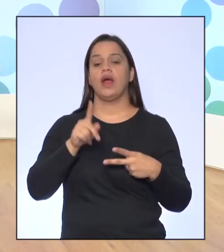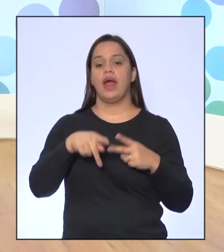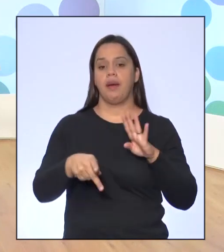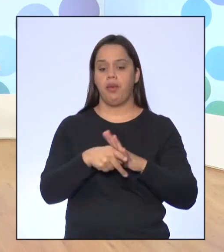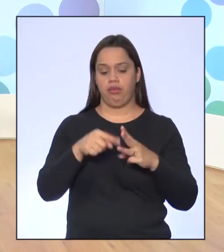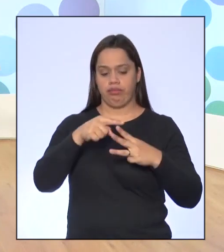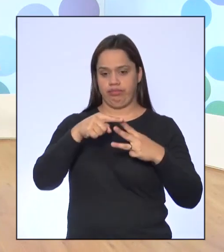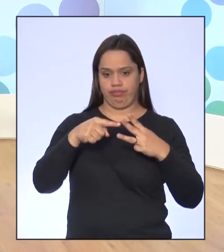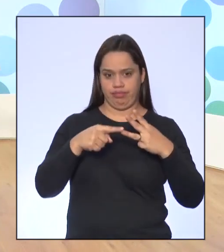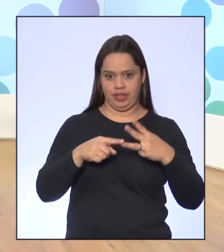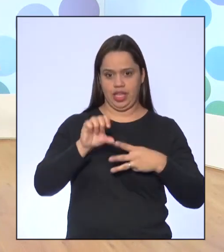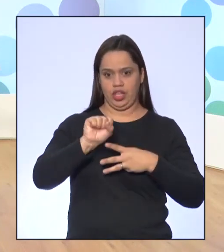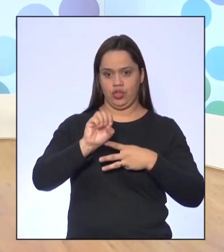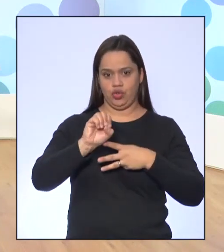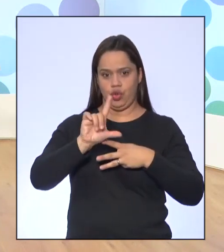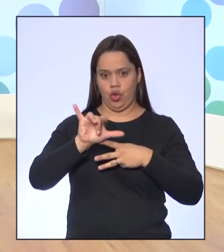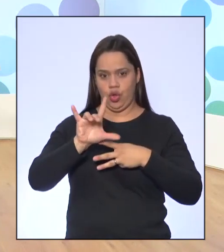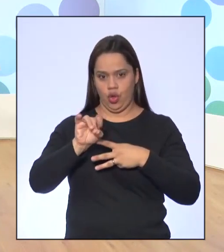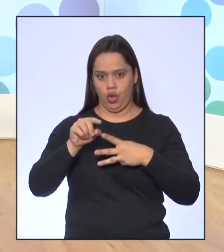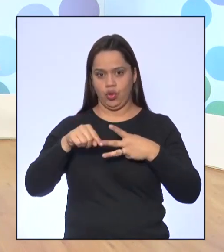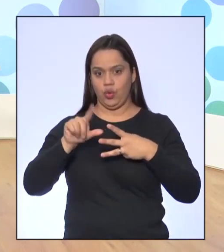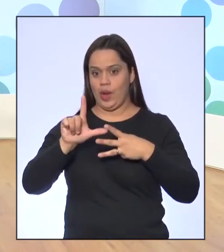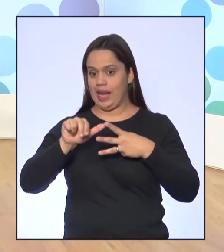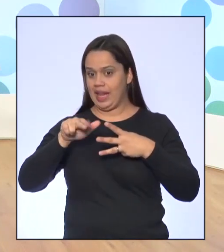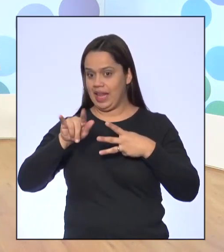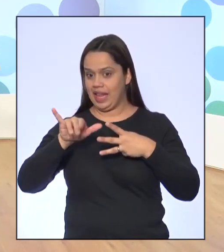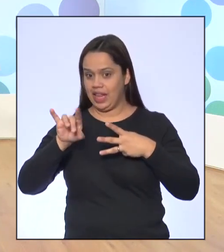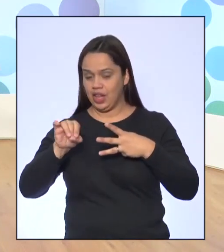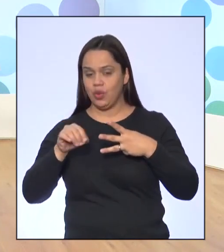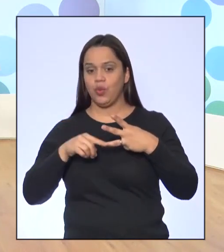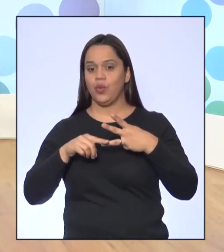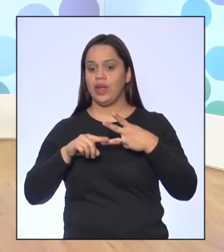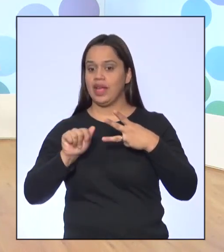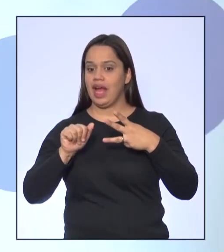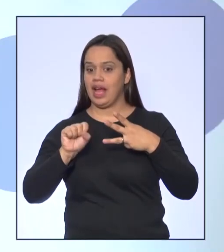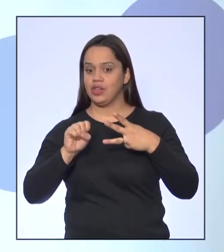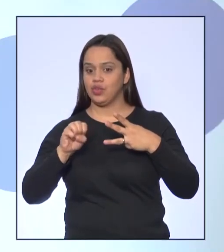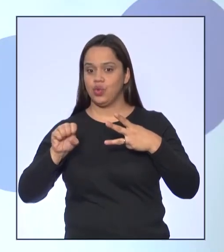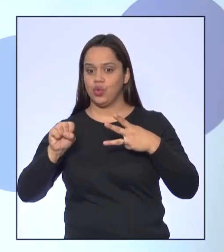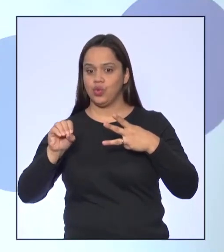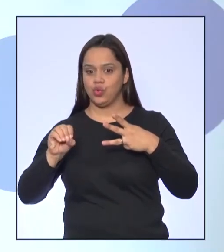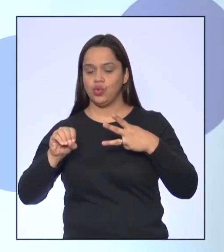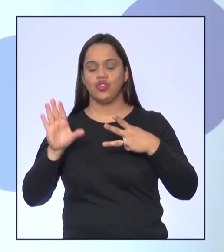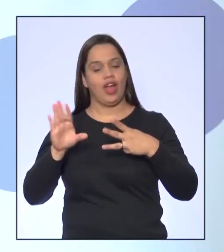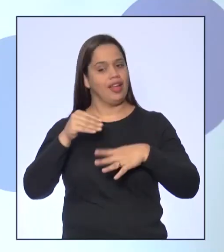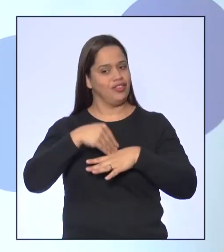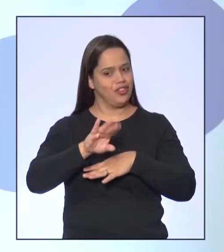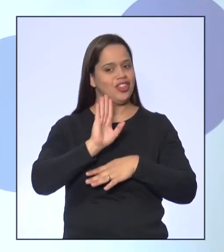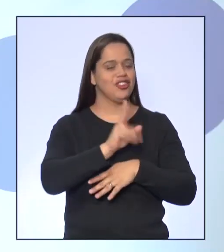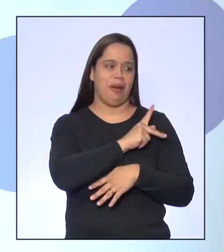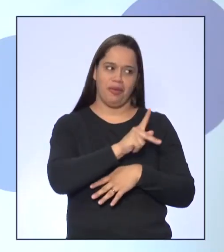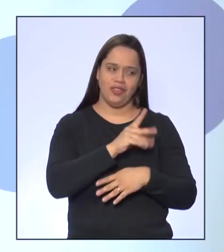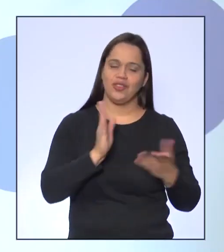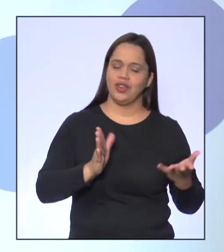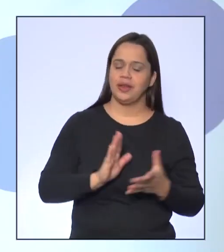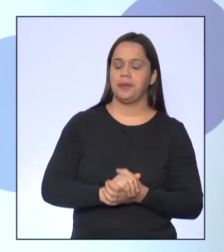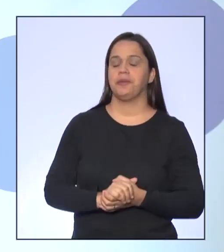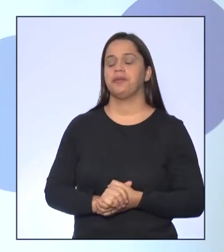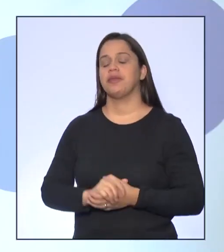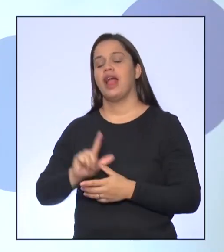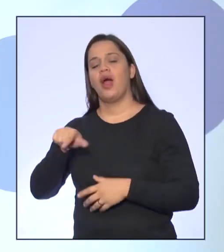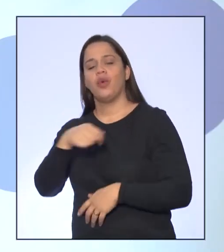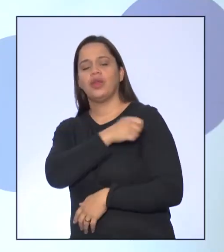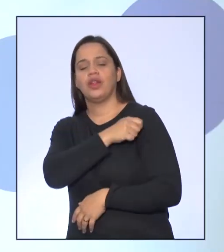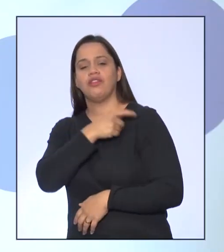e gasoso. Já tinha dado essa dica, né? Então, né? A Emily disse gelo derretendo